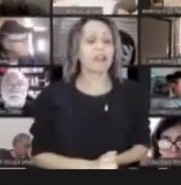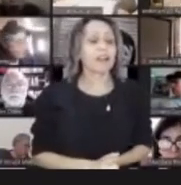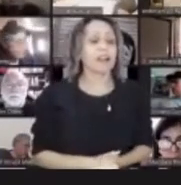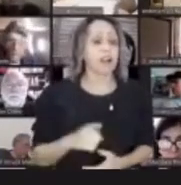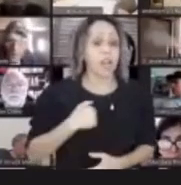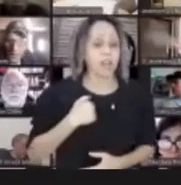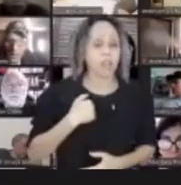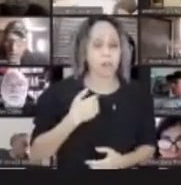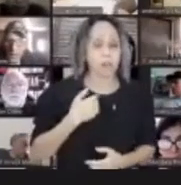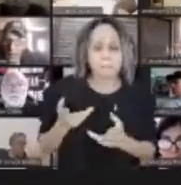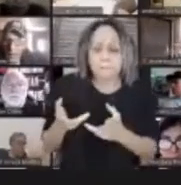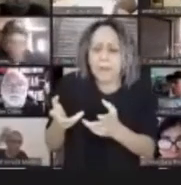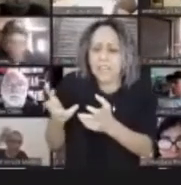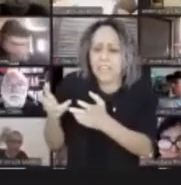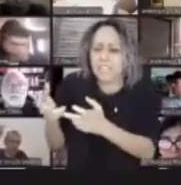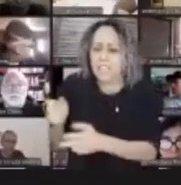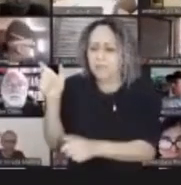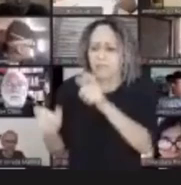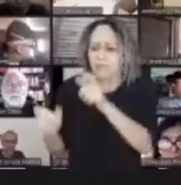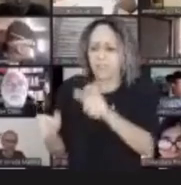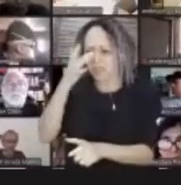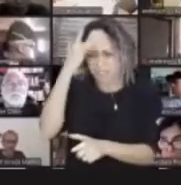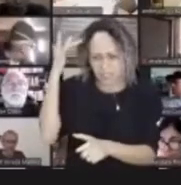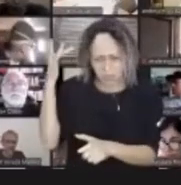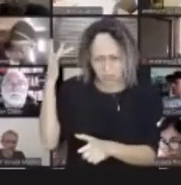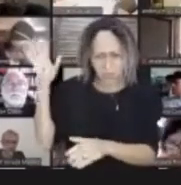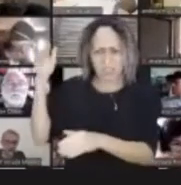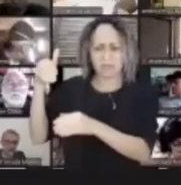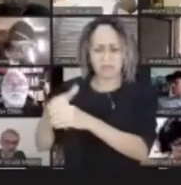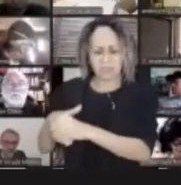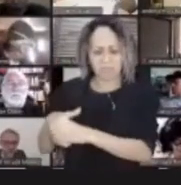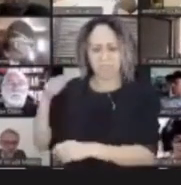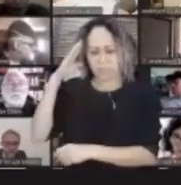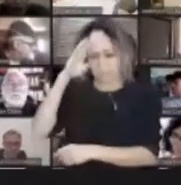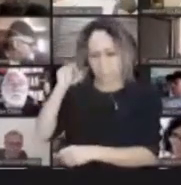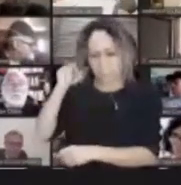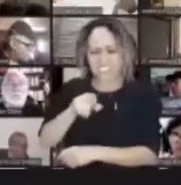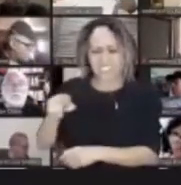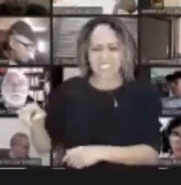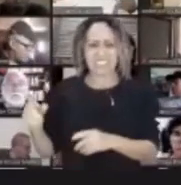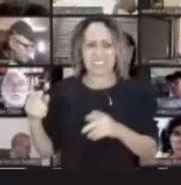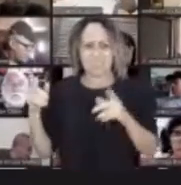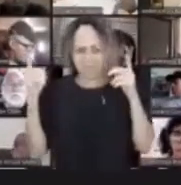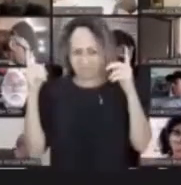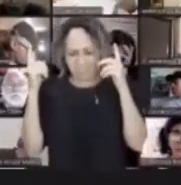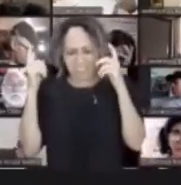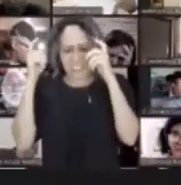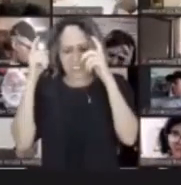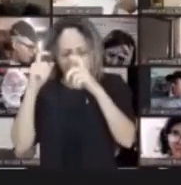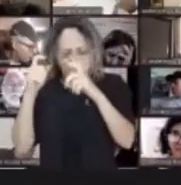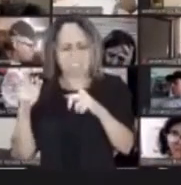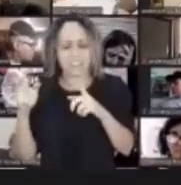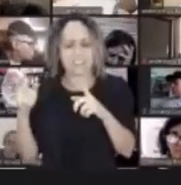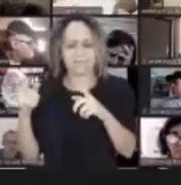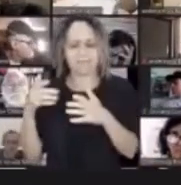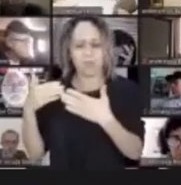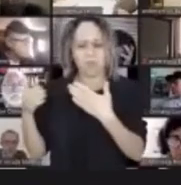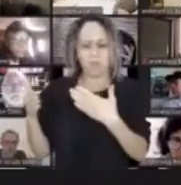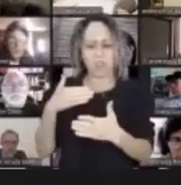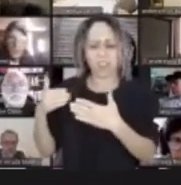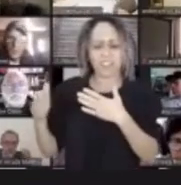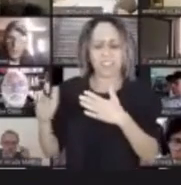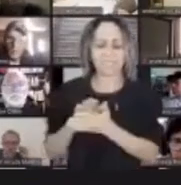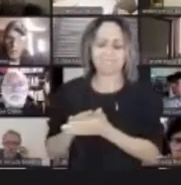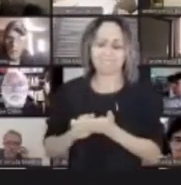conversar. Mas tem uma coisa que toca profundamente na base eleitoral deles. A questão da Covid, a omissão